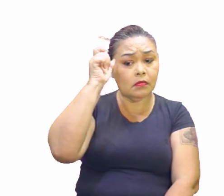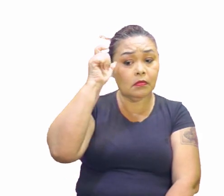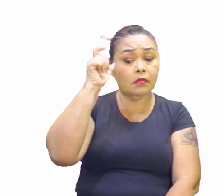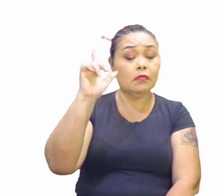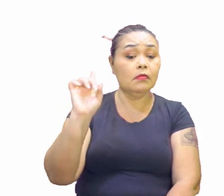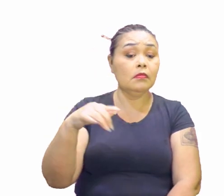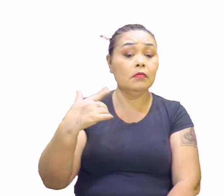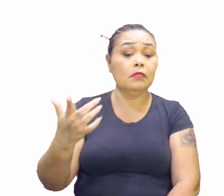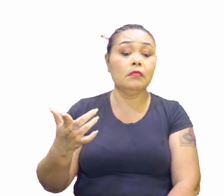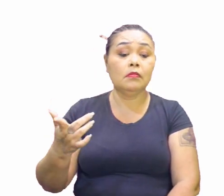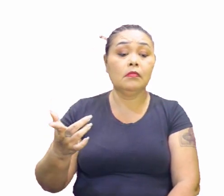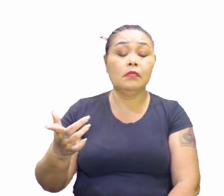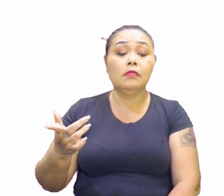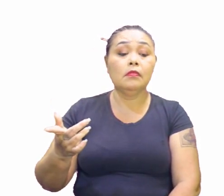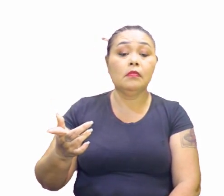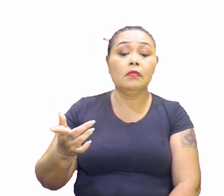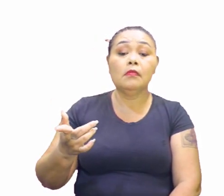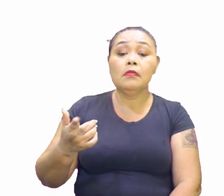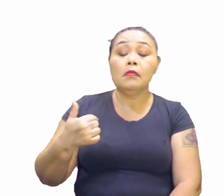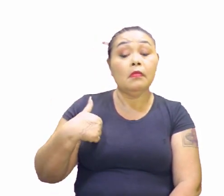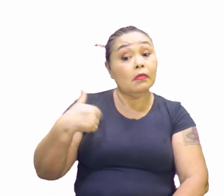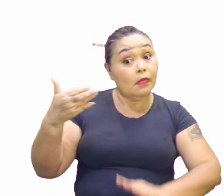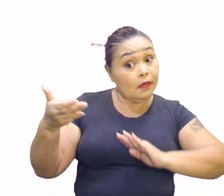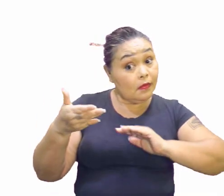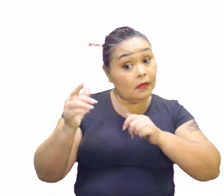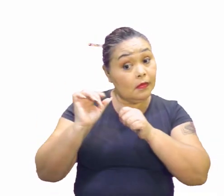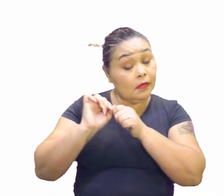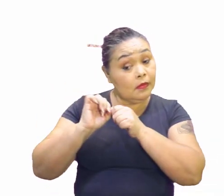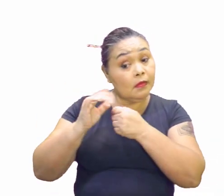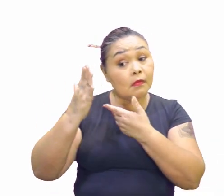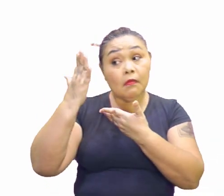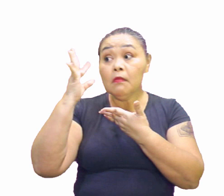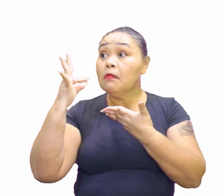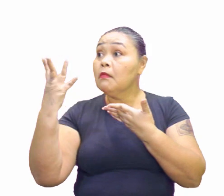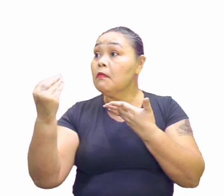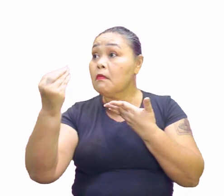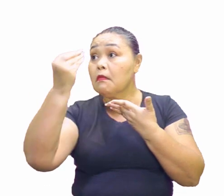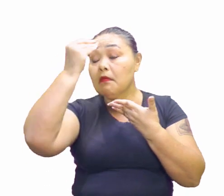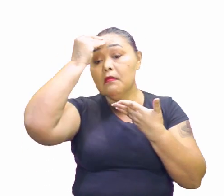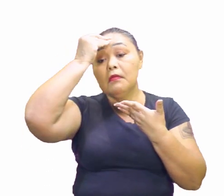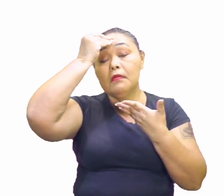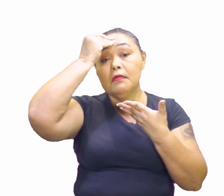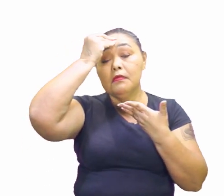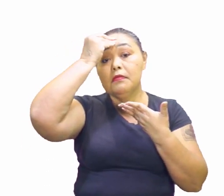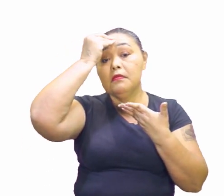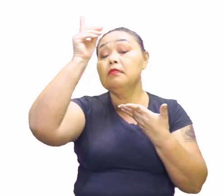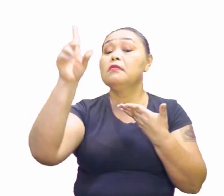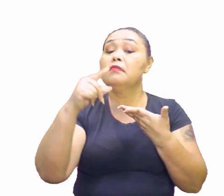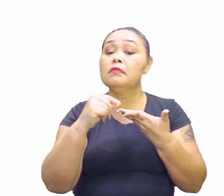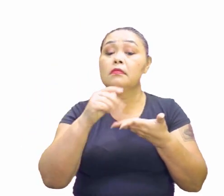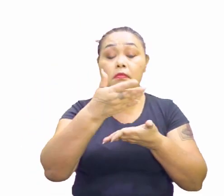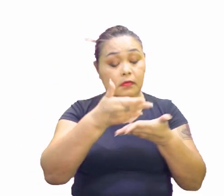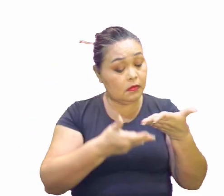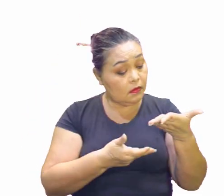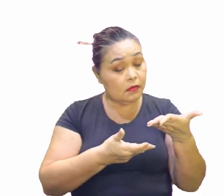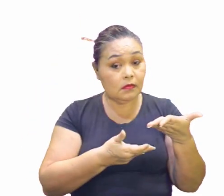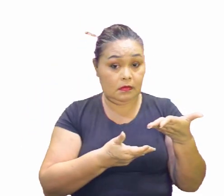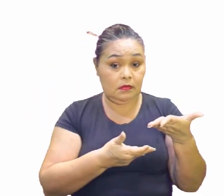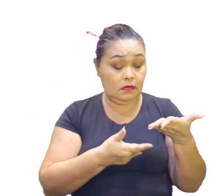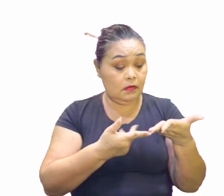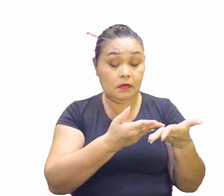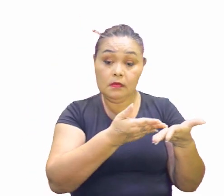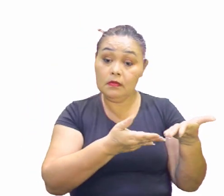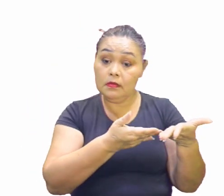antenado, ele é atualizado, ele está por dentro de tudo. Então, a tipologia